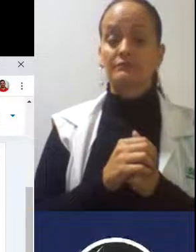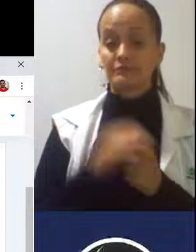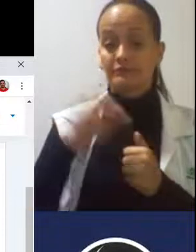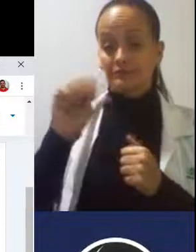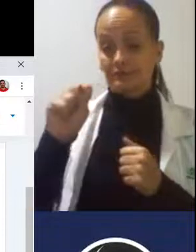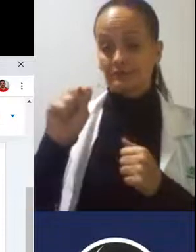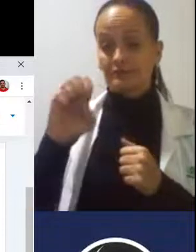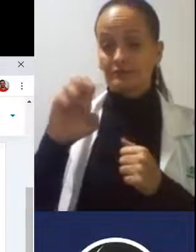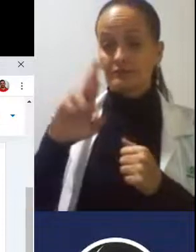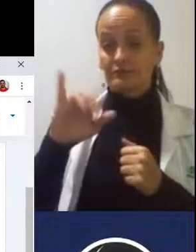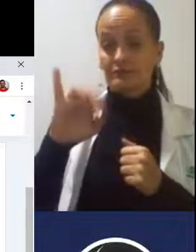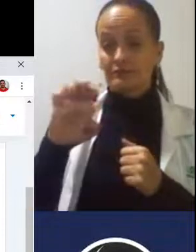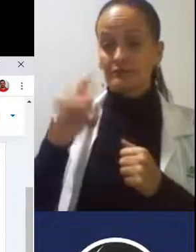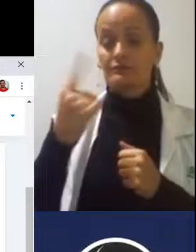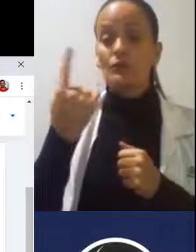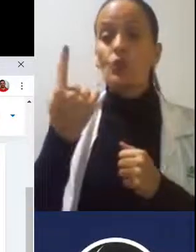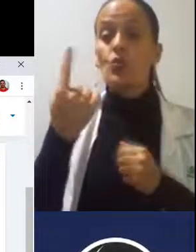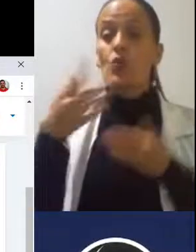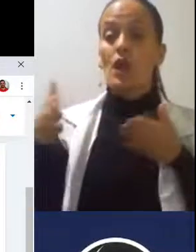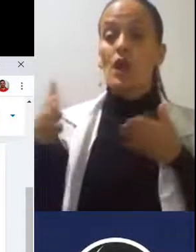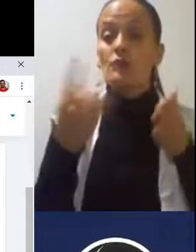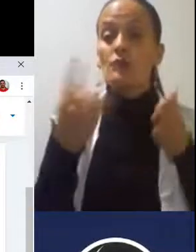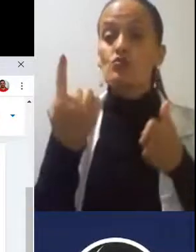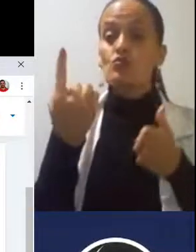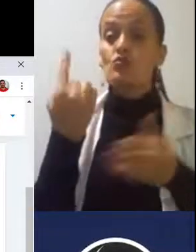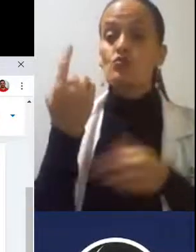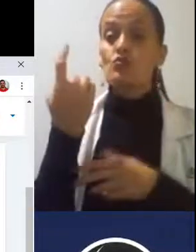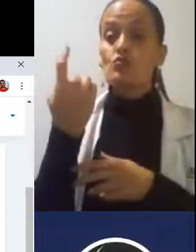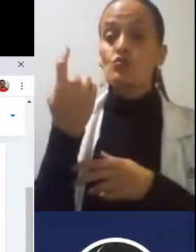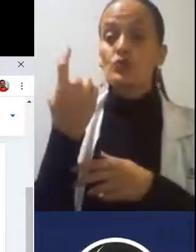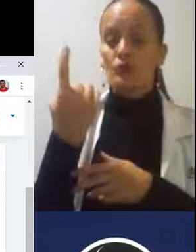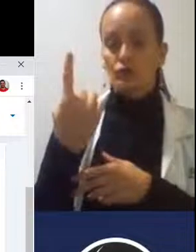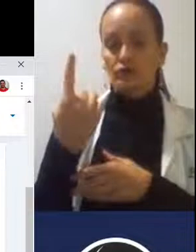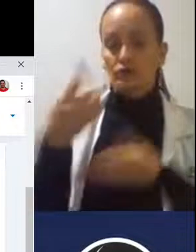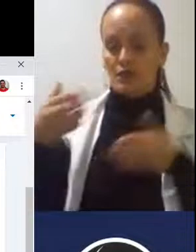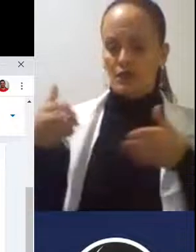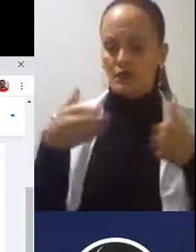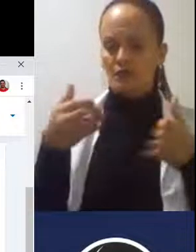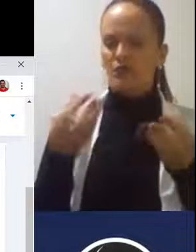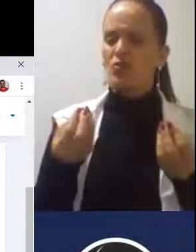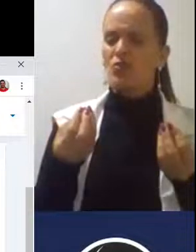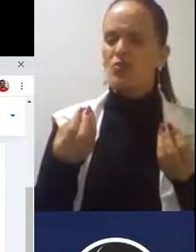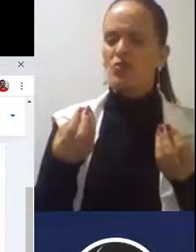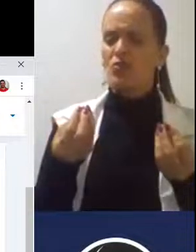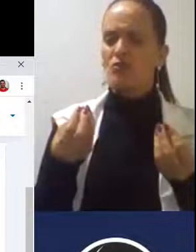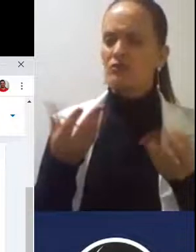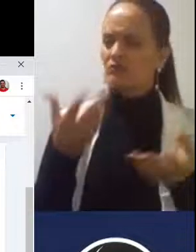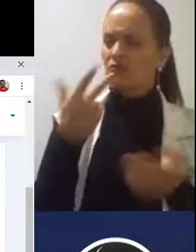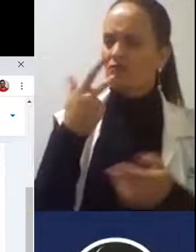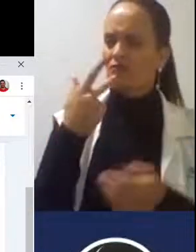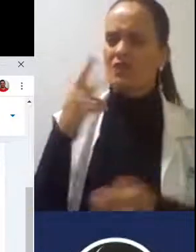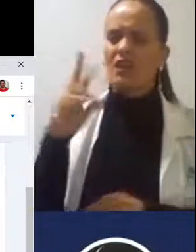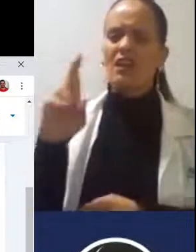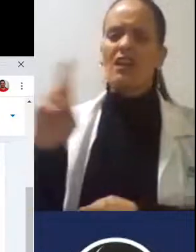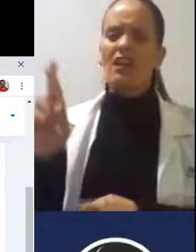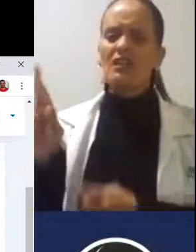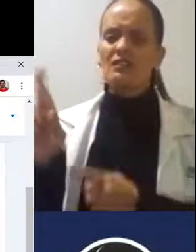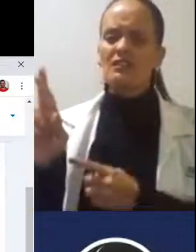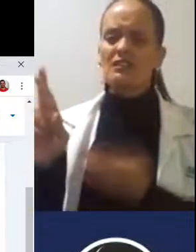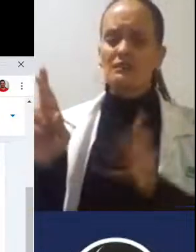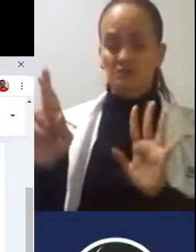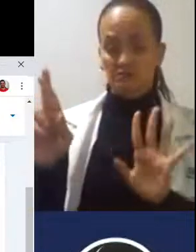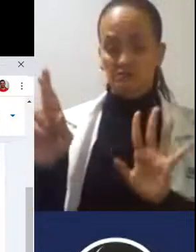existe apenas um único caminho para a corrente circular, certo? Mas, professor, como assim? Né? A gente está falando só de resistência? Aqui, na verdade,